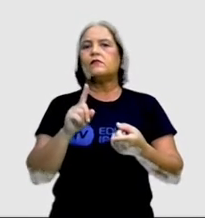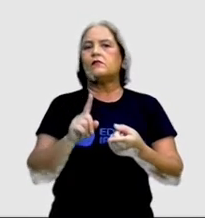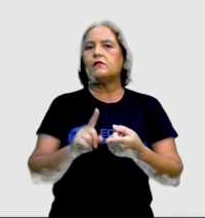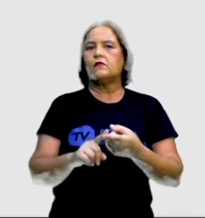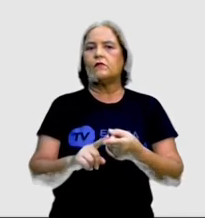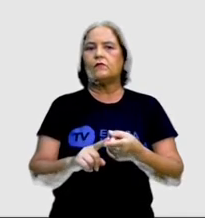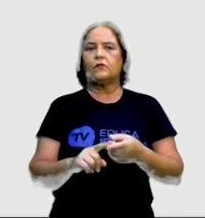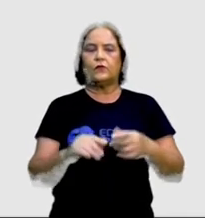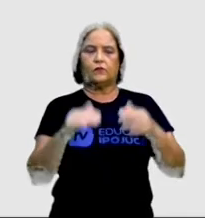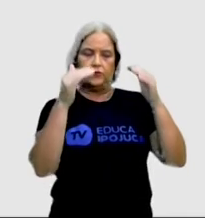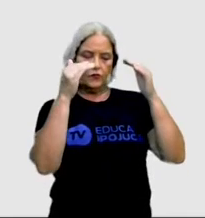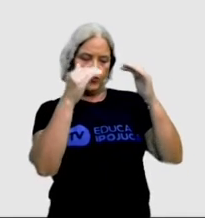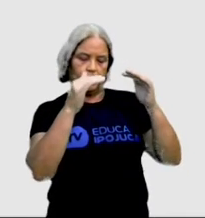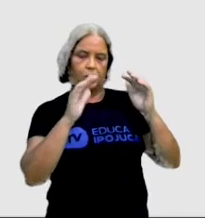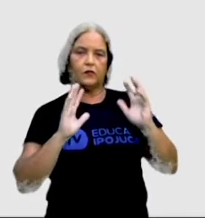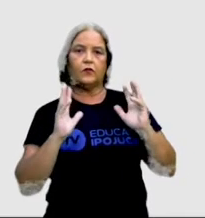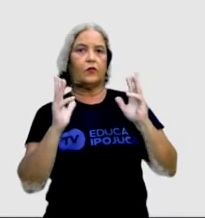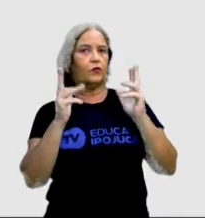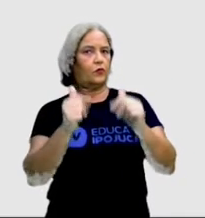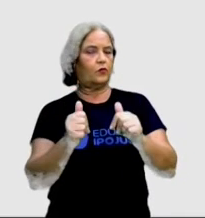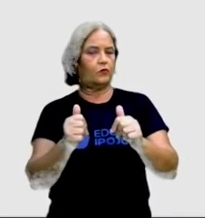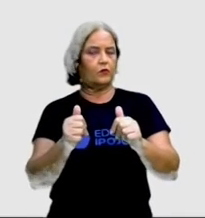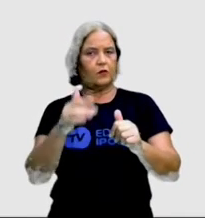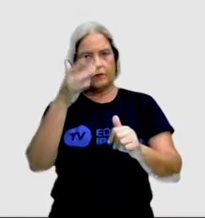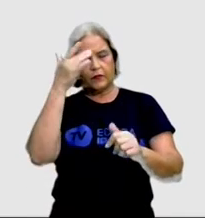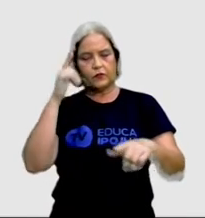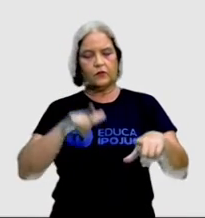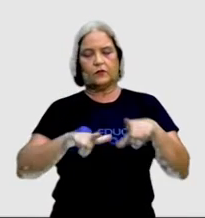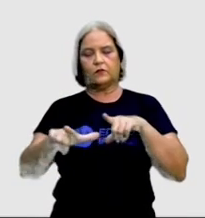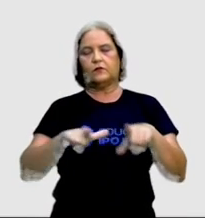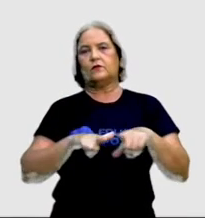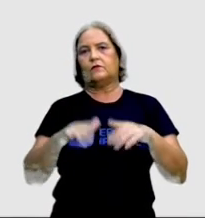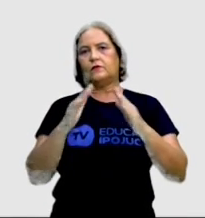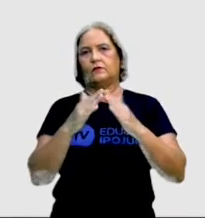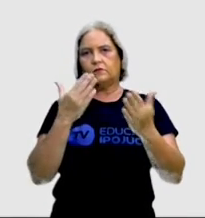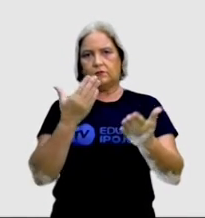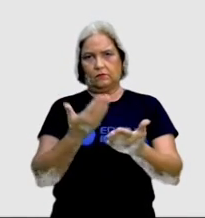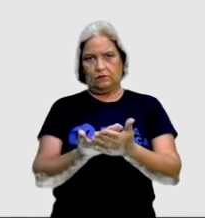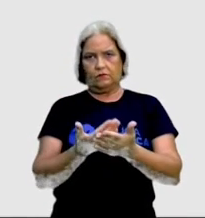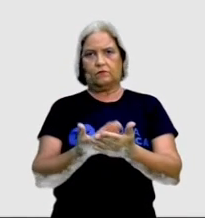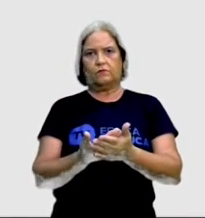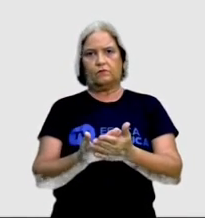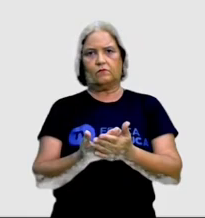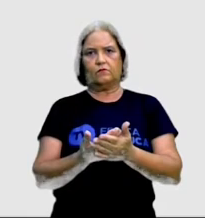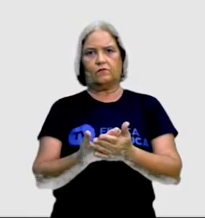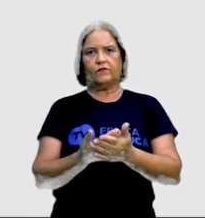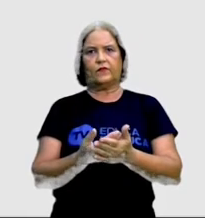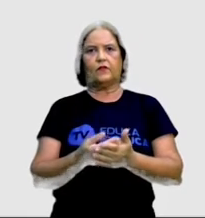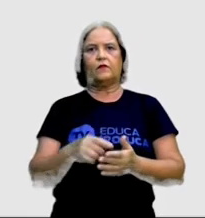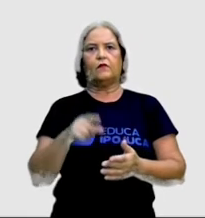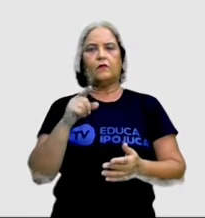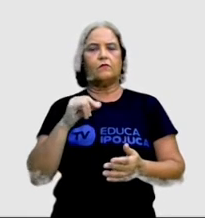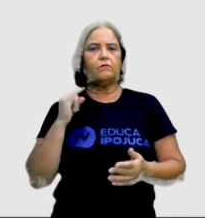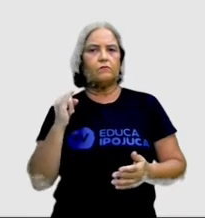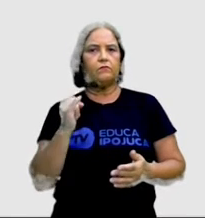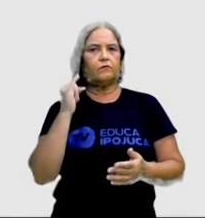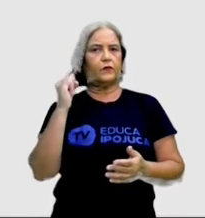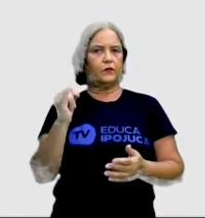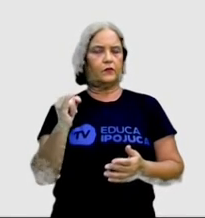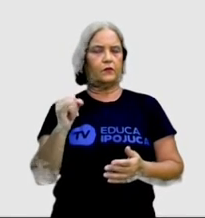que trabalham na escola. E uma coisa muito importante, não esqueçam, vocês devem